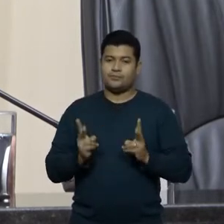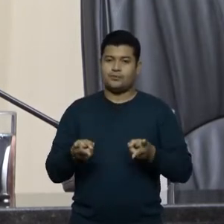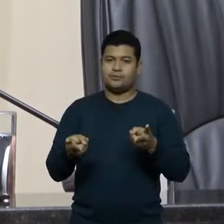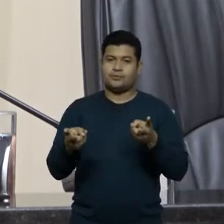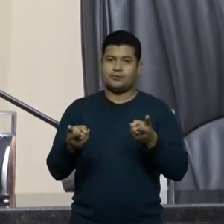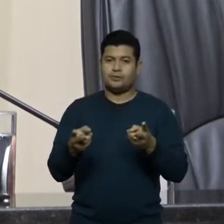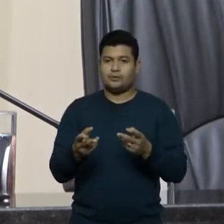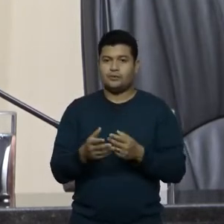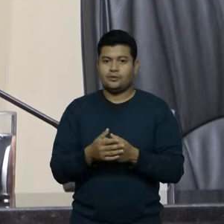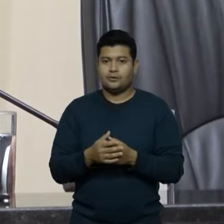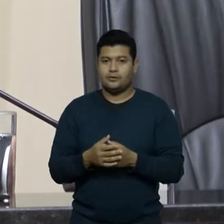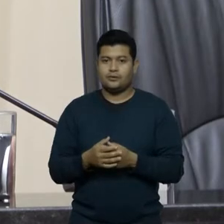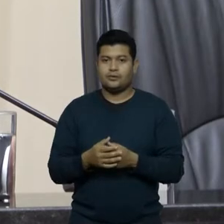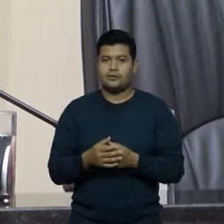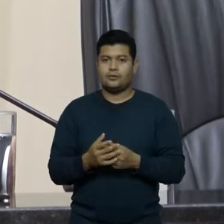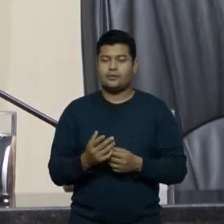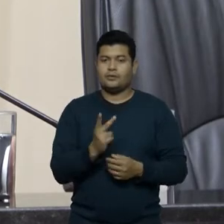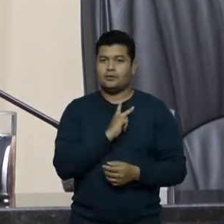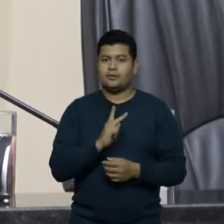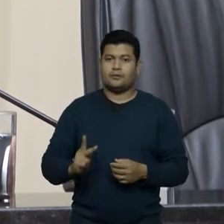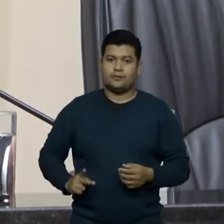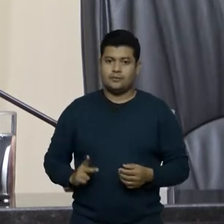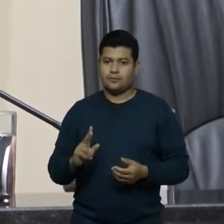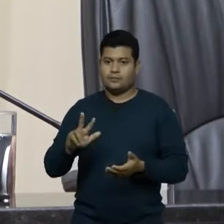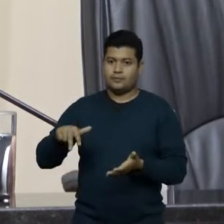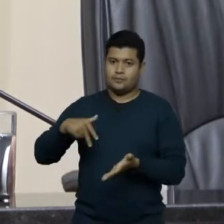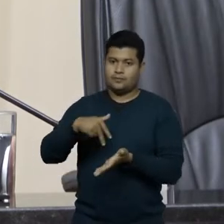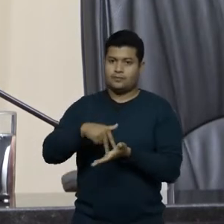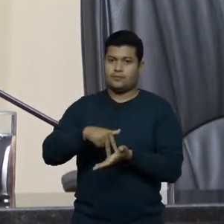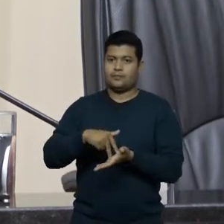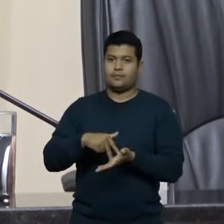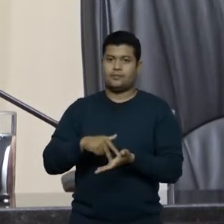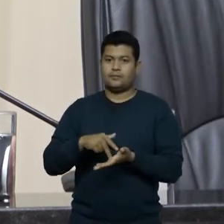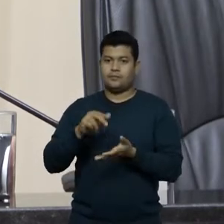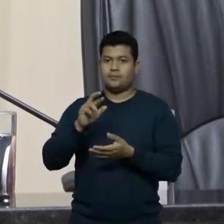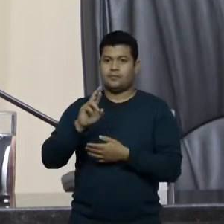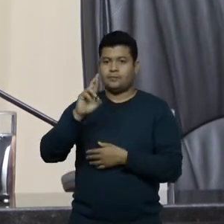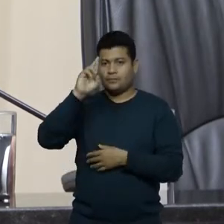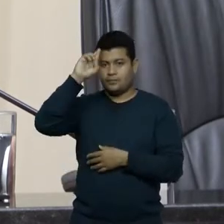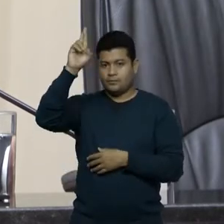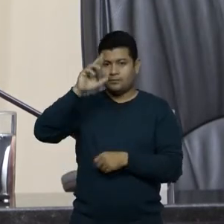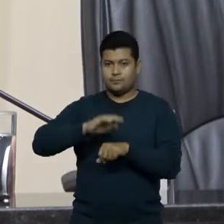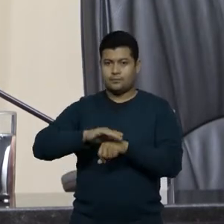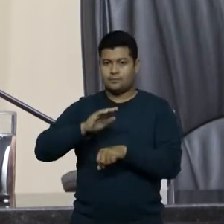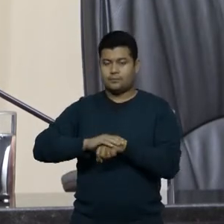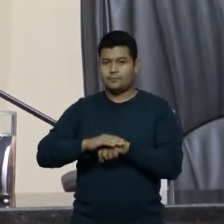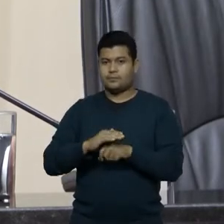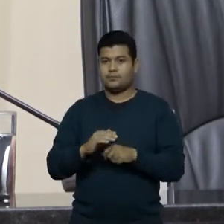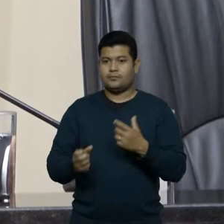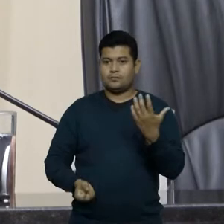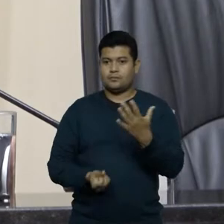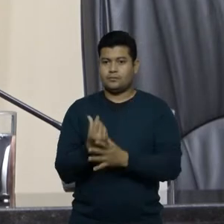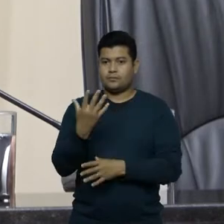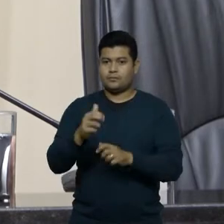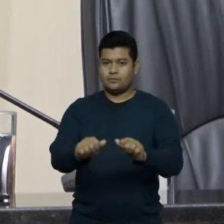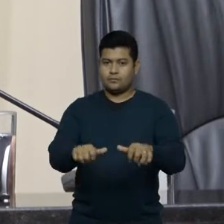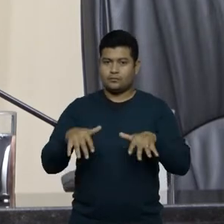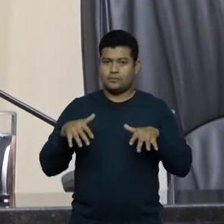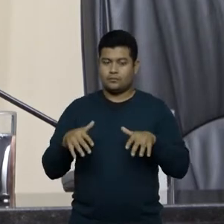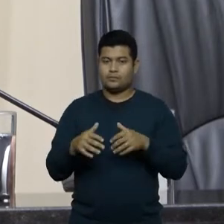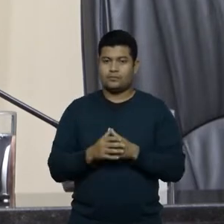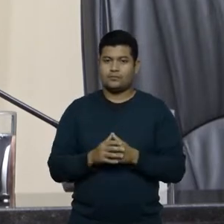o senhor presidente fez uso da palavra da qualidade de autor do requerimento que seja ou a presente sessão